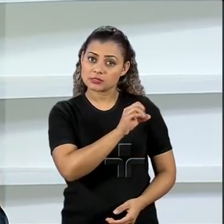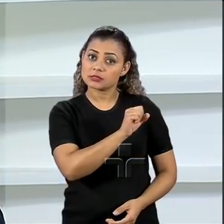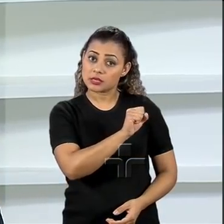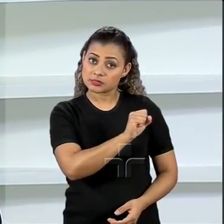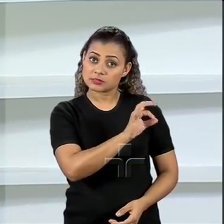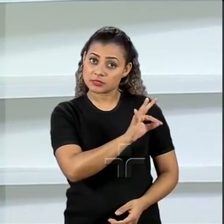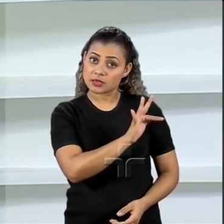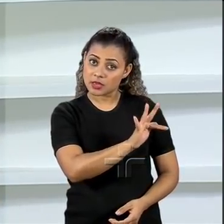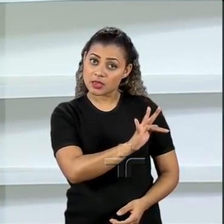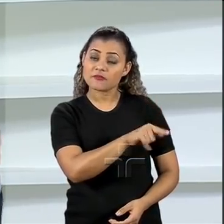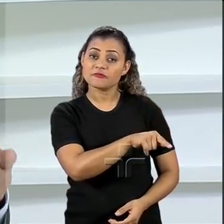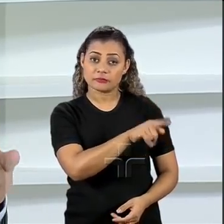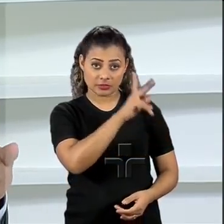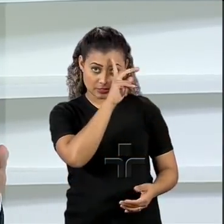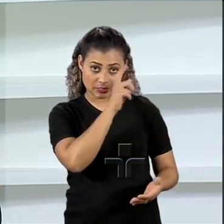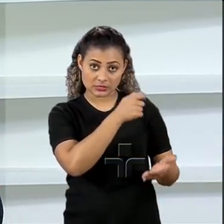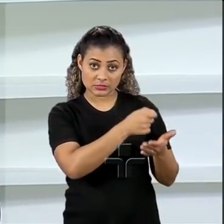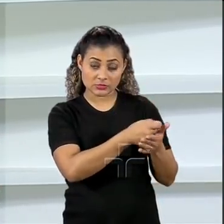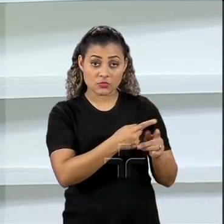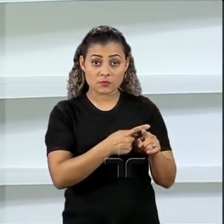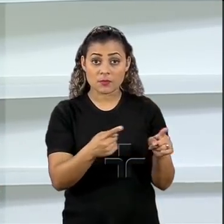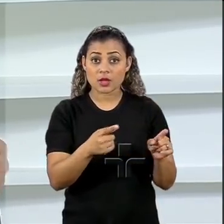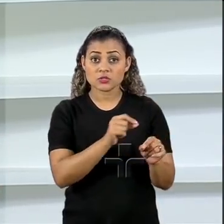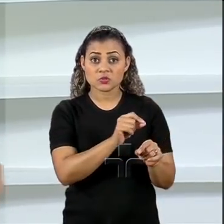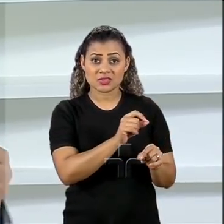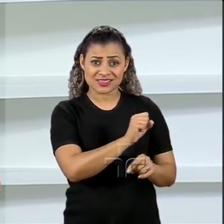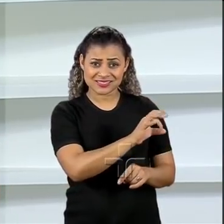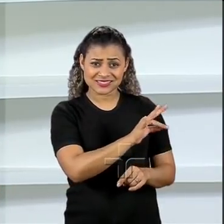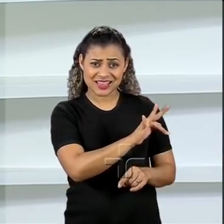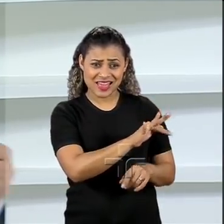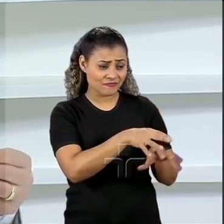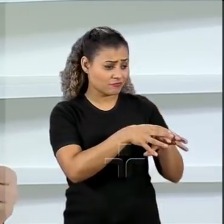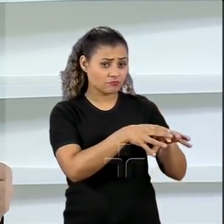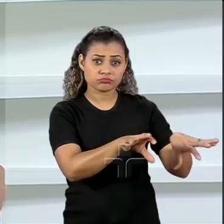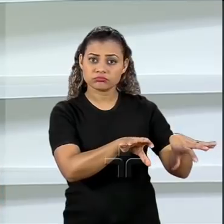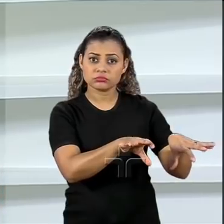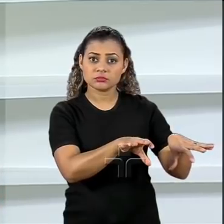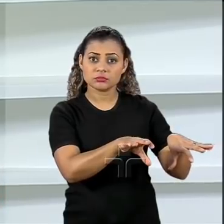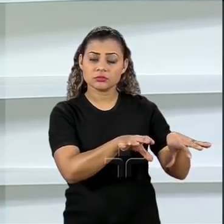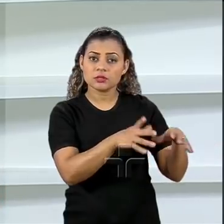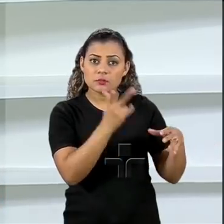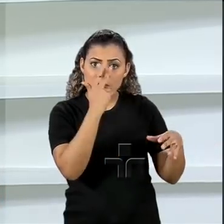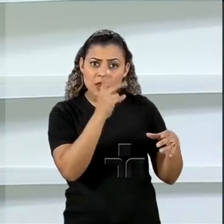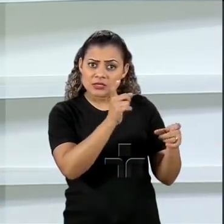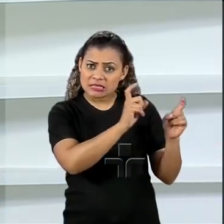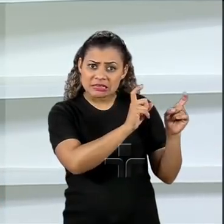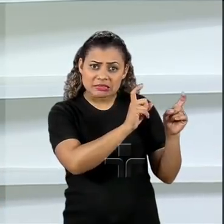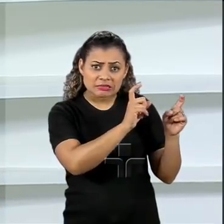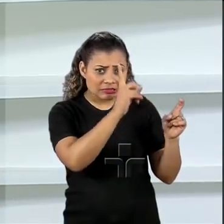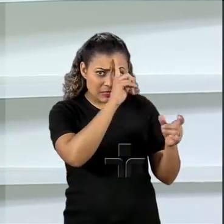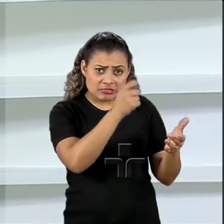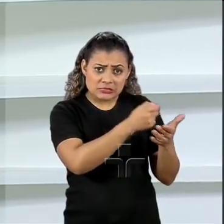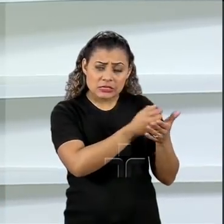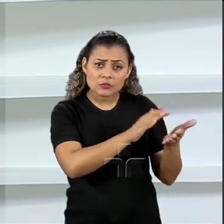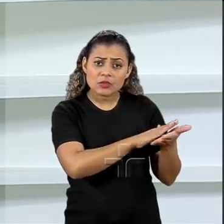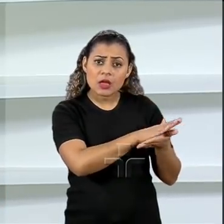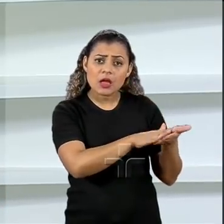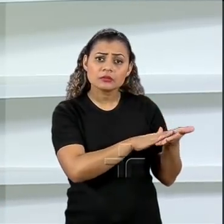algumas vezes, mas agora também o STF está muito dividido e também não decide. Então, se a gente tem